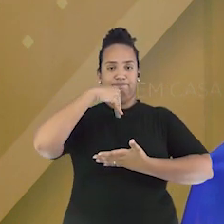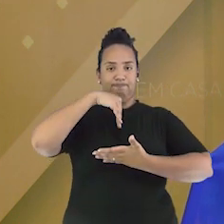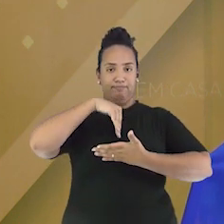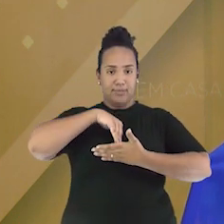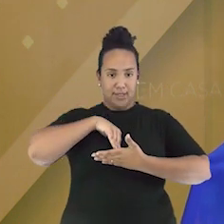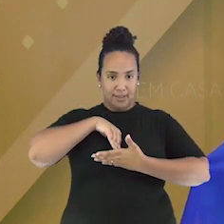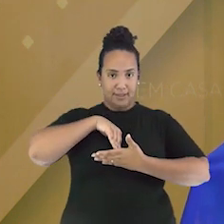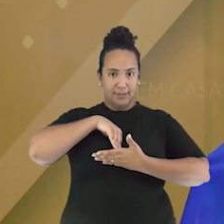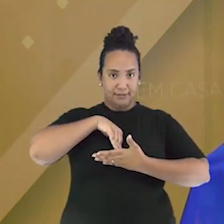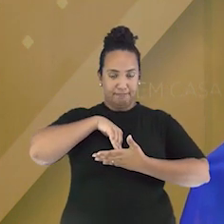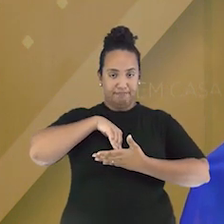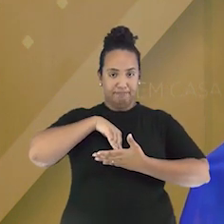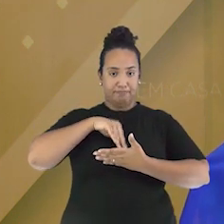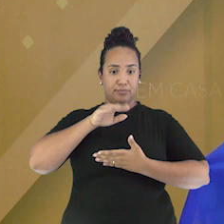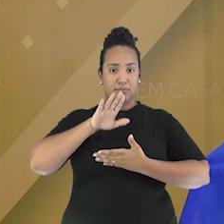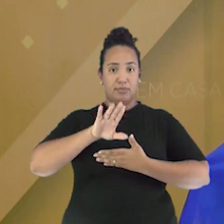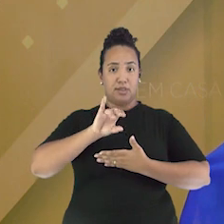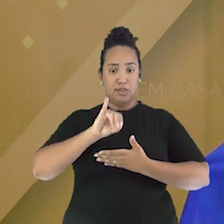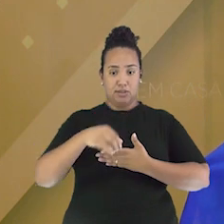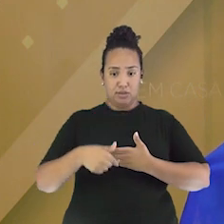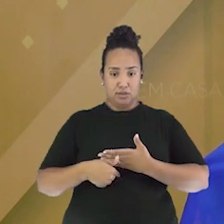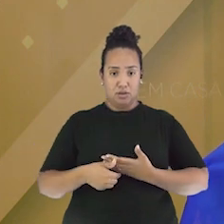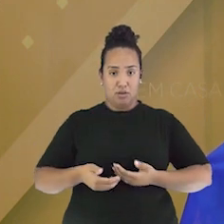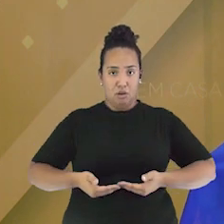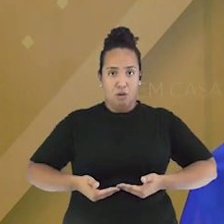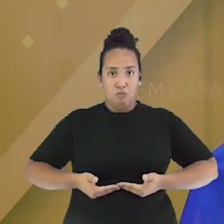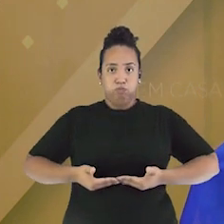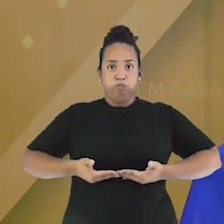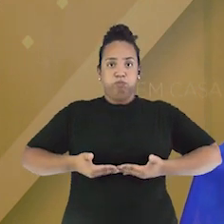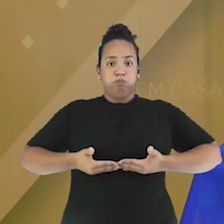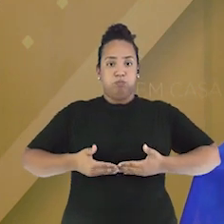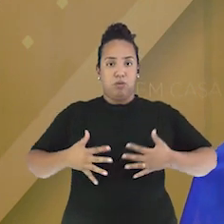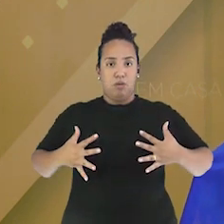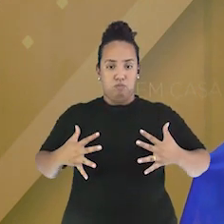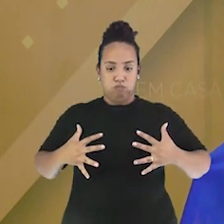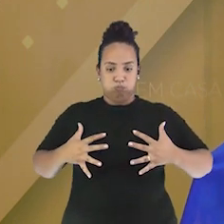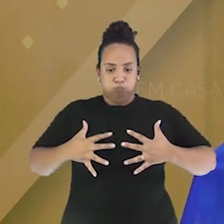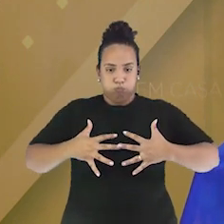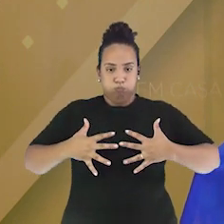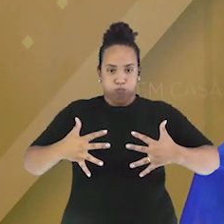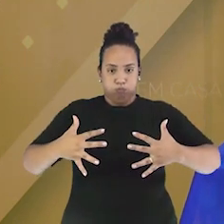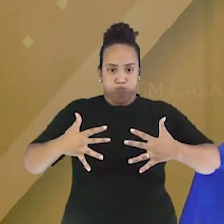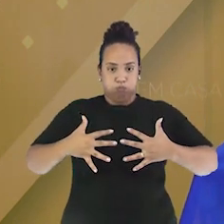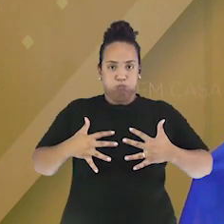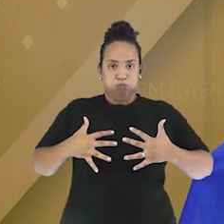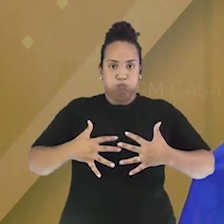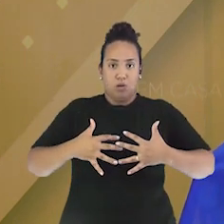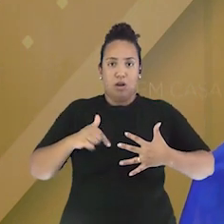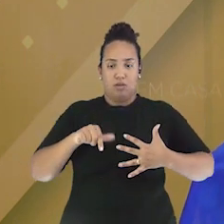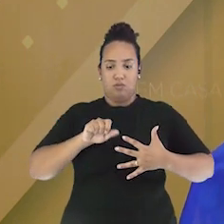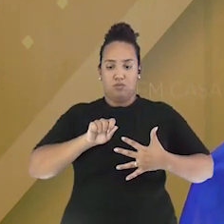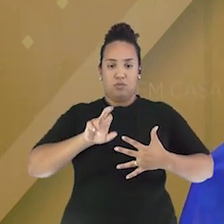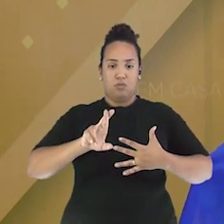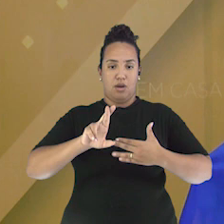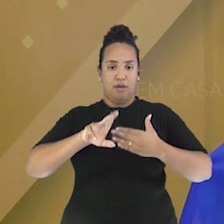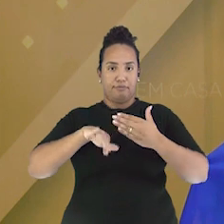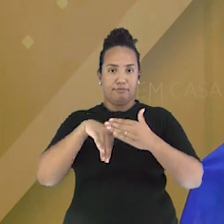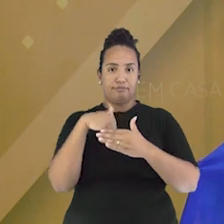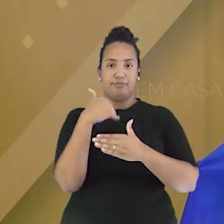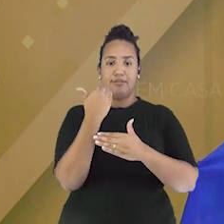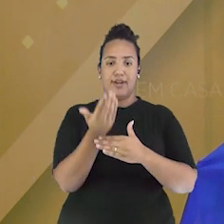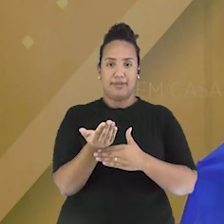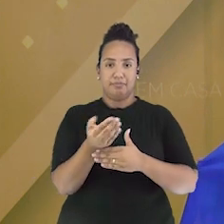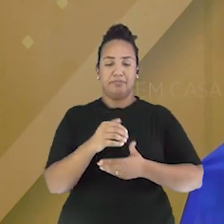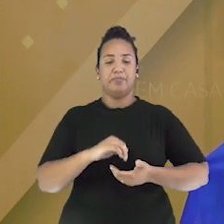entrar. Uhum. No entanto, quando esse diafragma sobe, ele pressiona os pulmões. Então, o que acontece com esse ar? Sai. Ele sai.